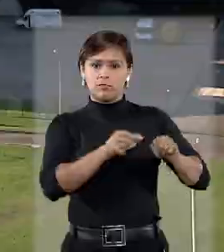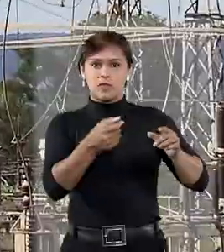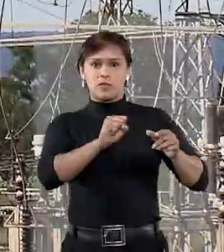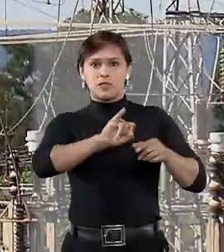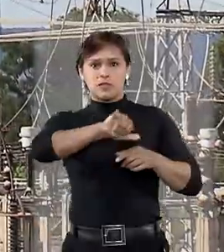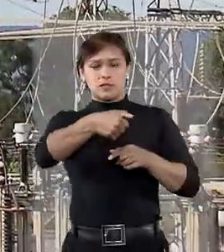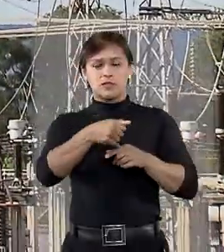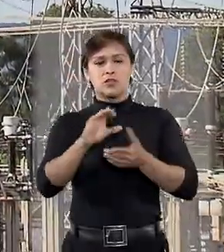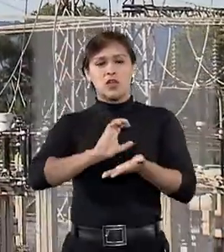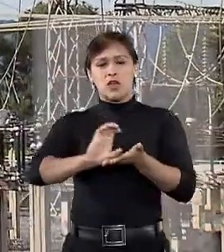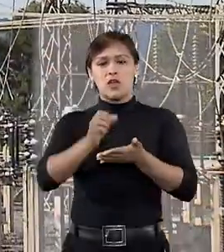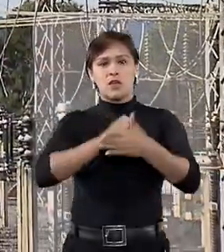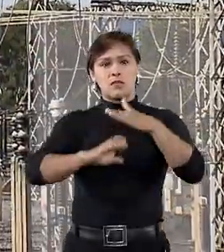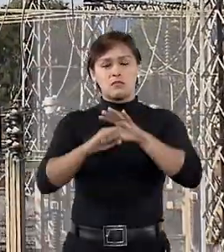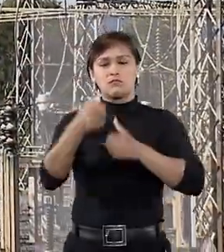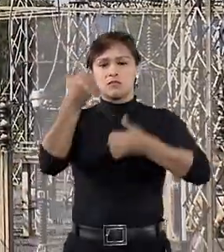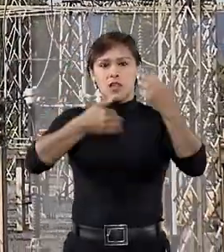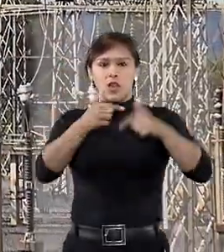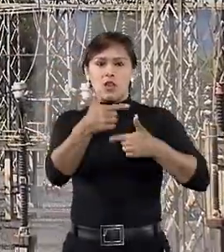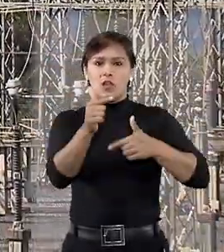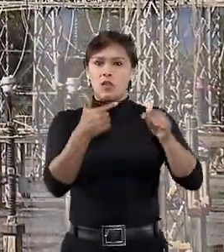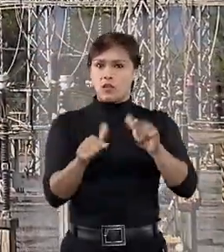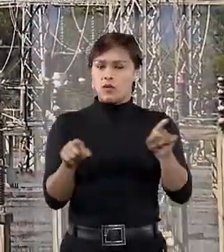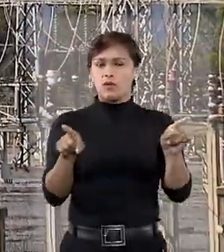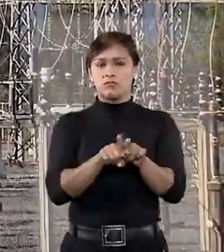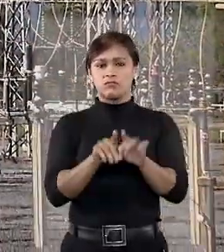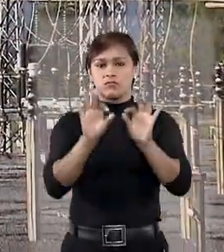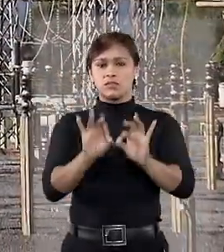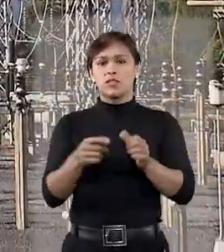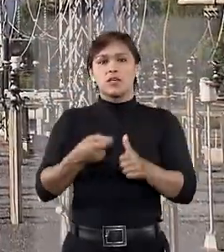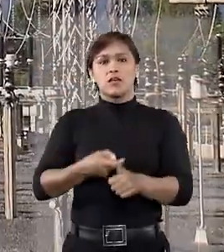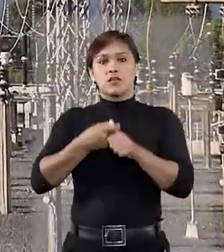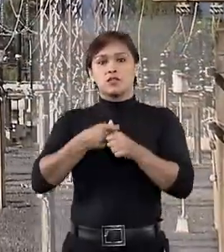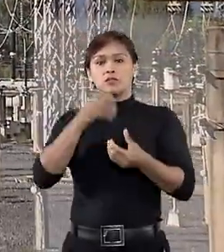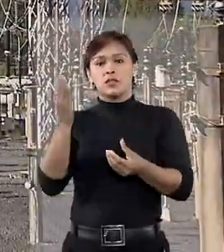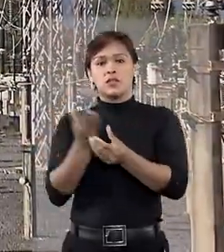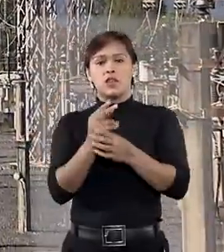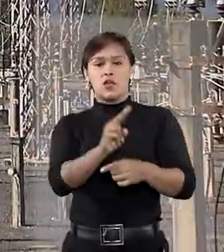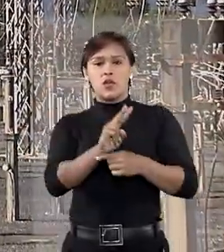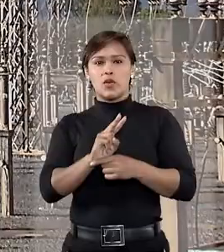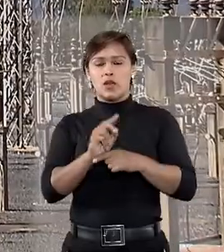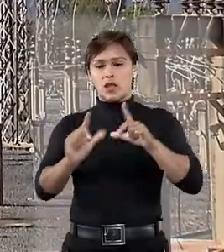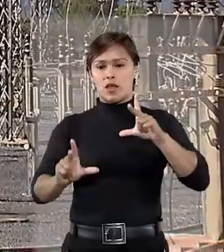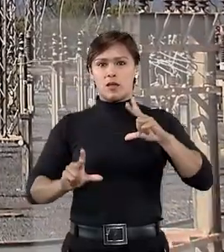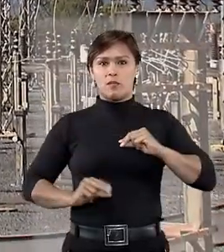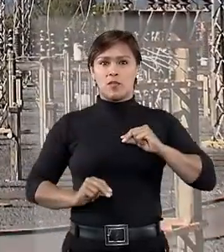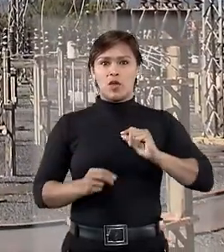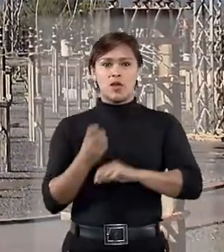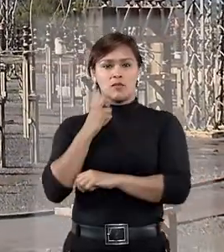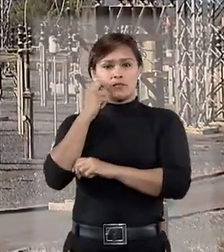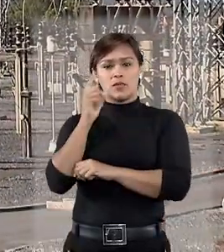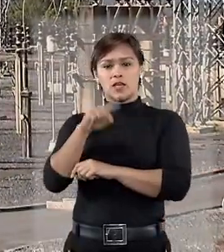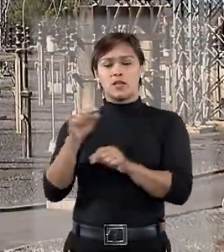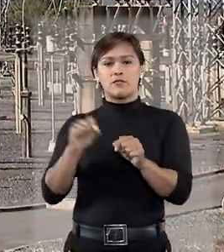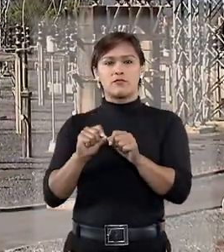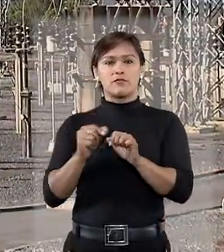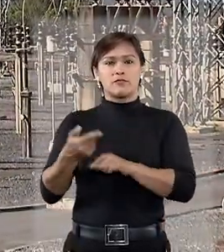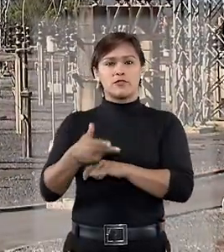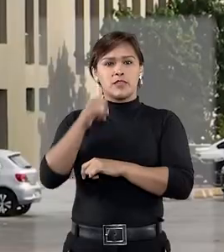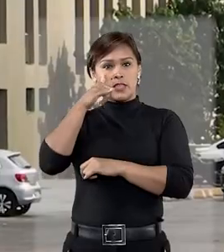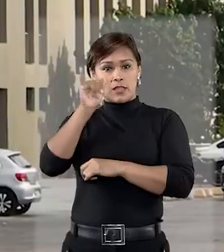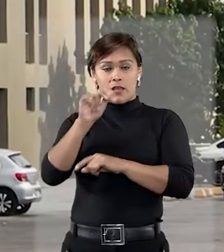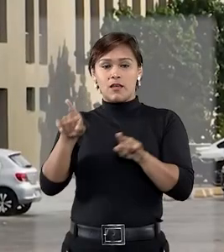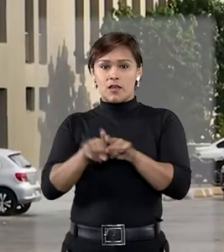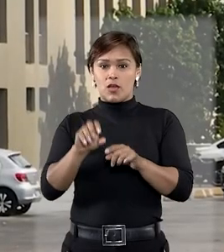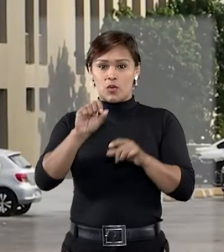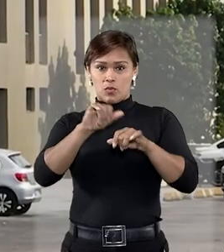a concessionária argumentou, entre outras coisas, que ao suspender a emissão na posse e coibir a realização das obras,